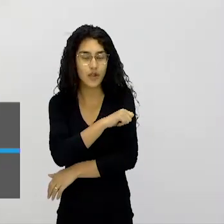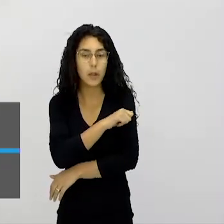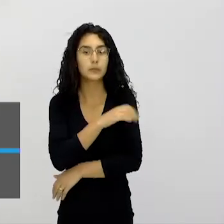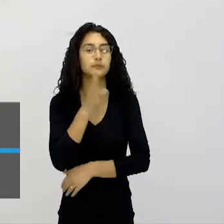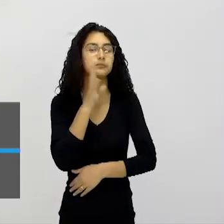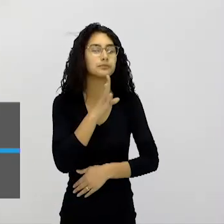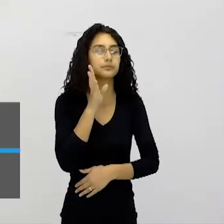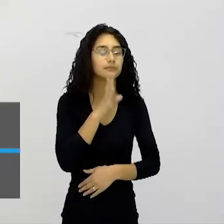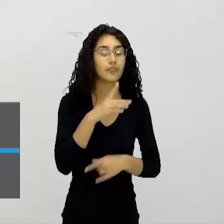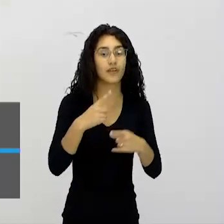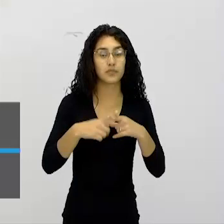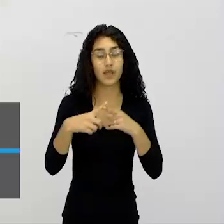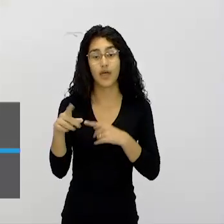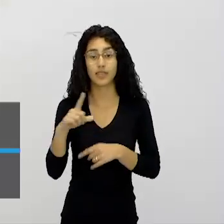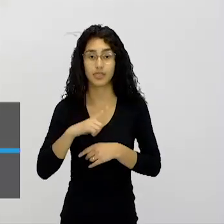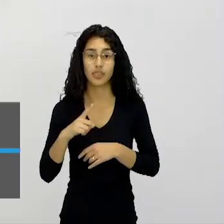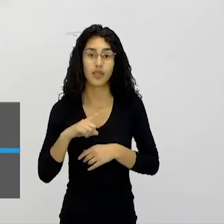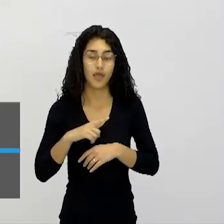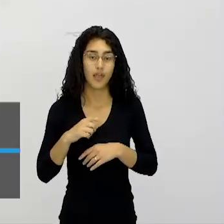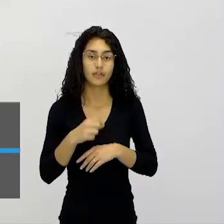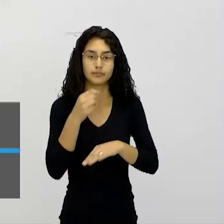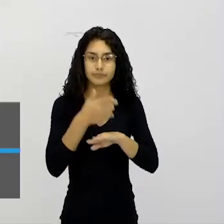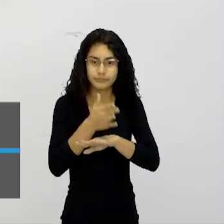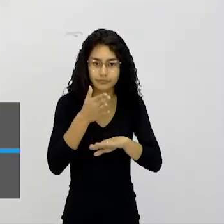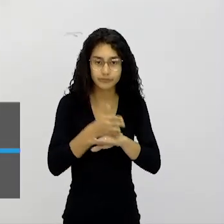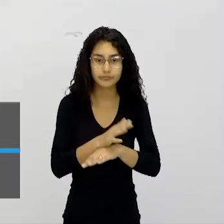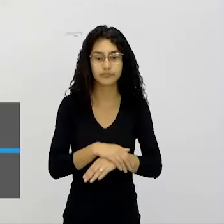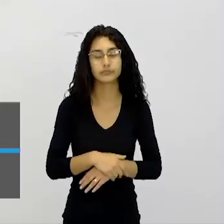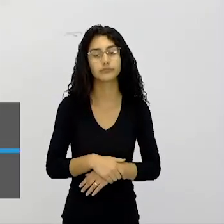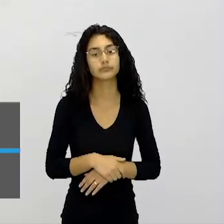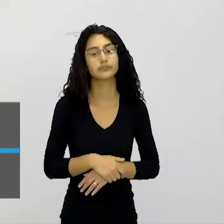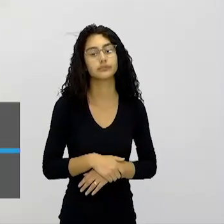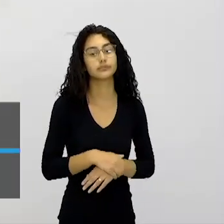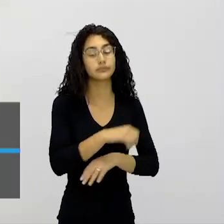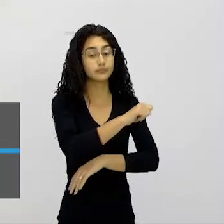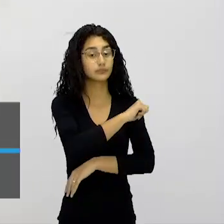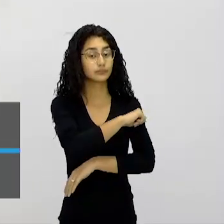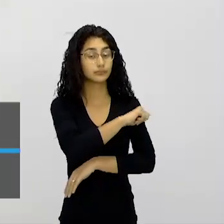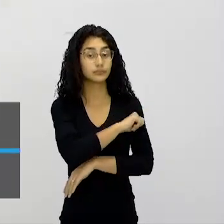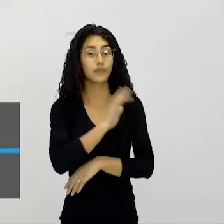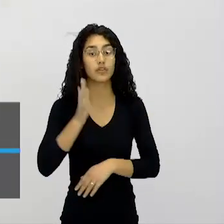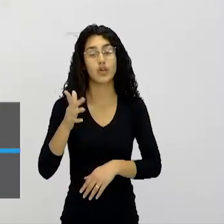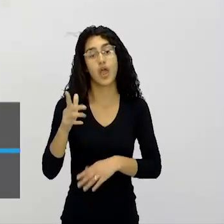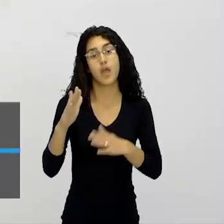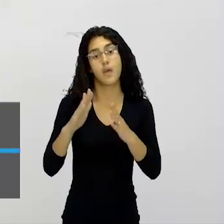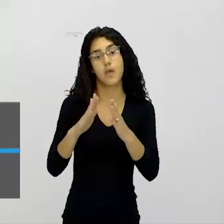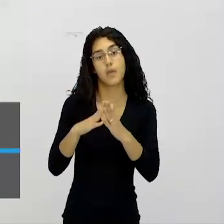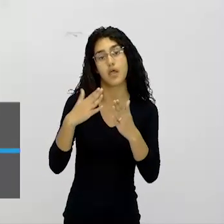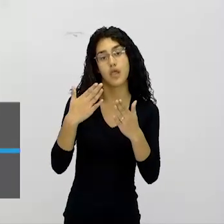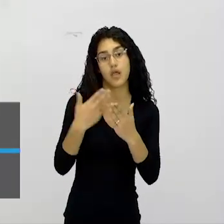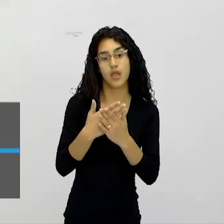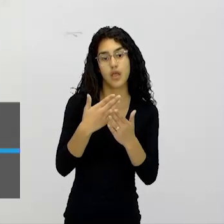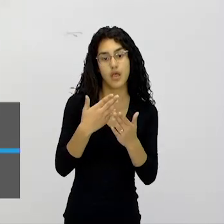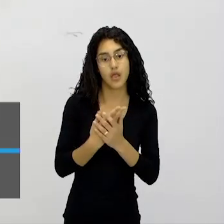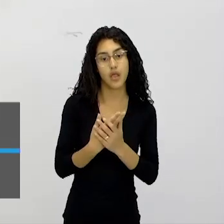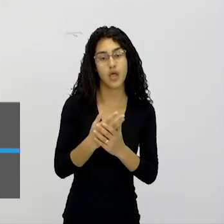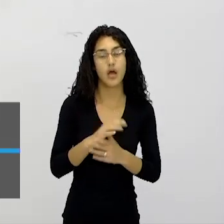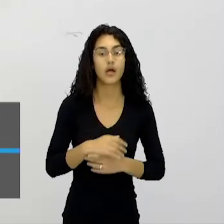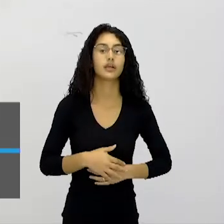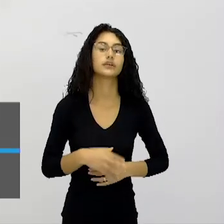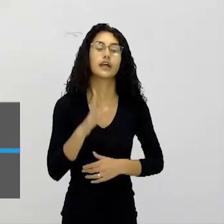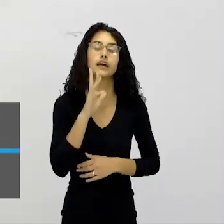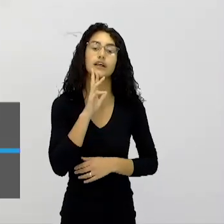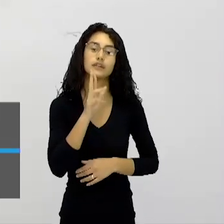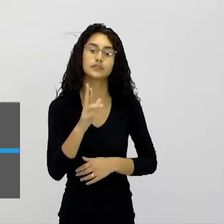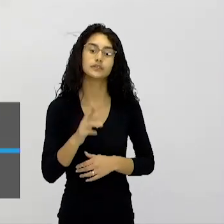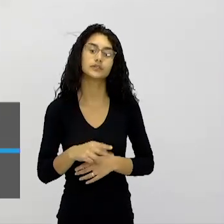feliz, até porque ela tem acesso aqui ao chat dos alunos, já que pela escola ela acompanha, então ela leu aqui as